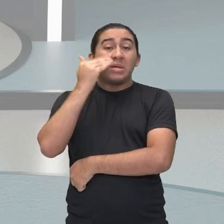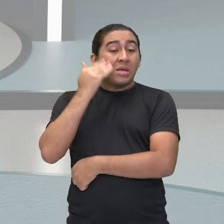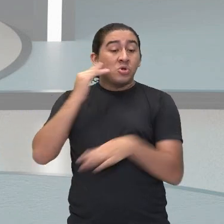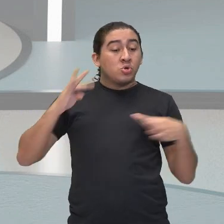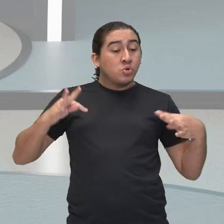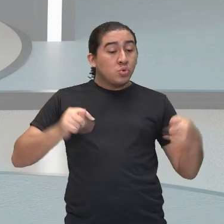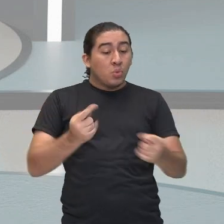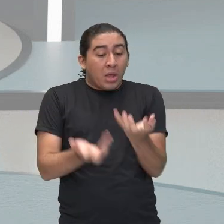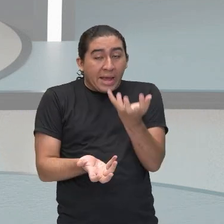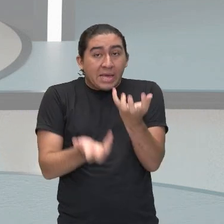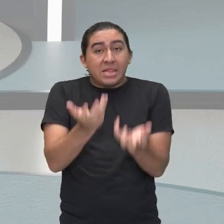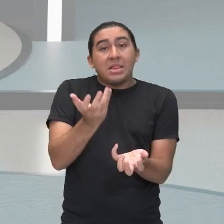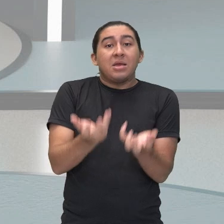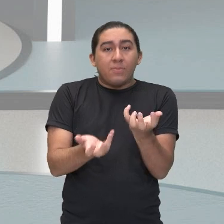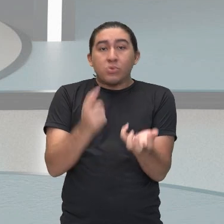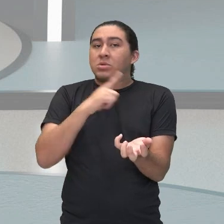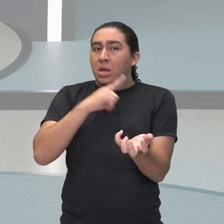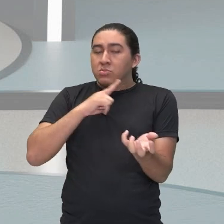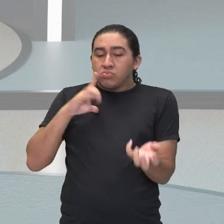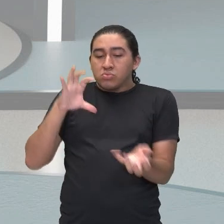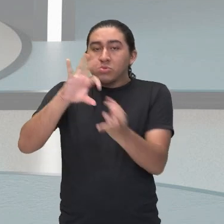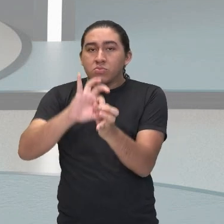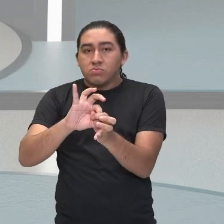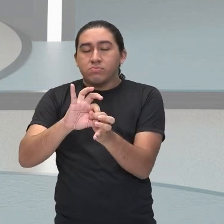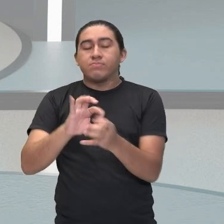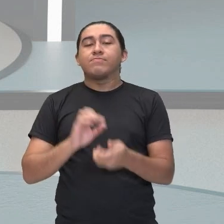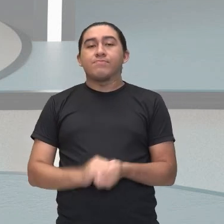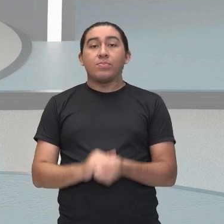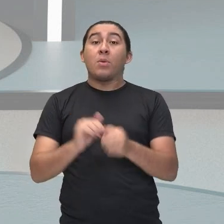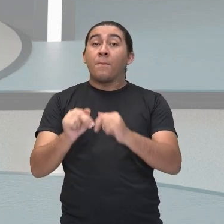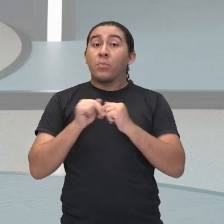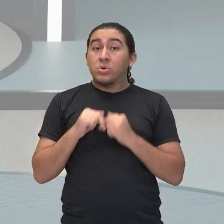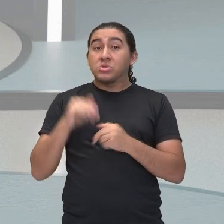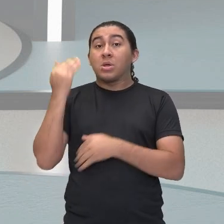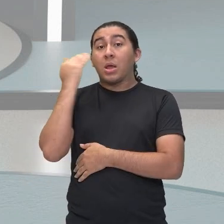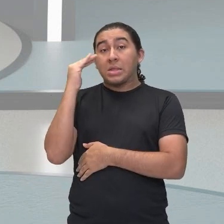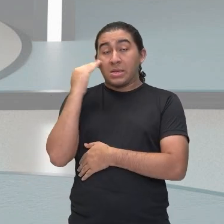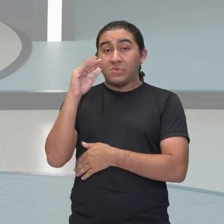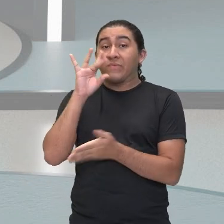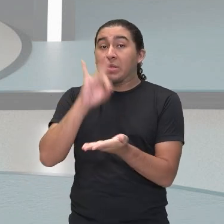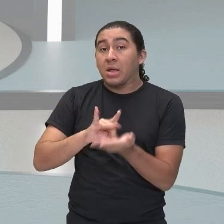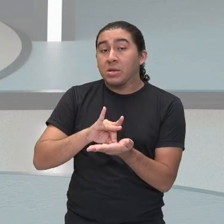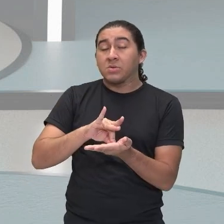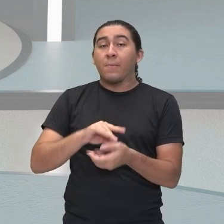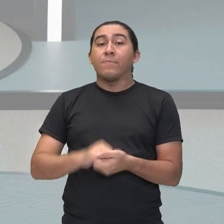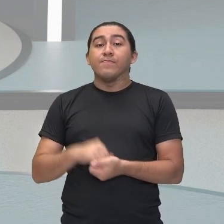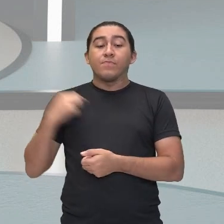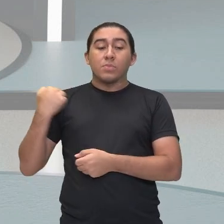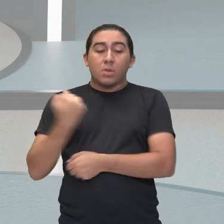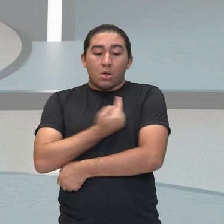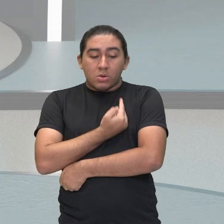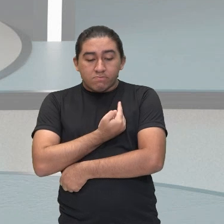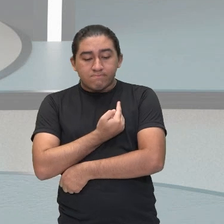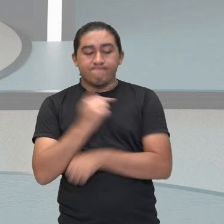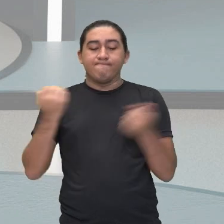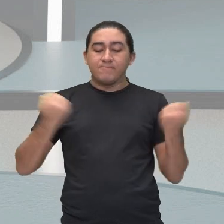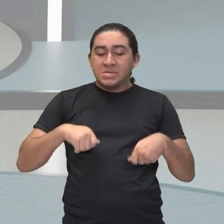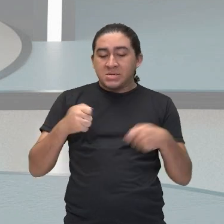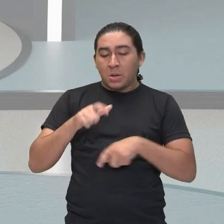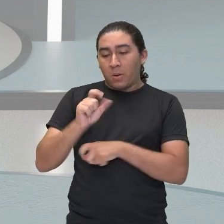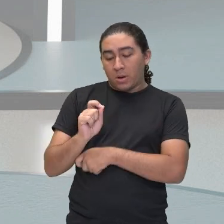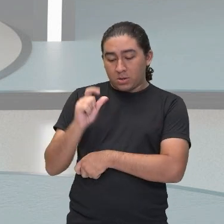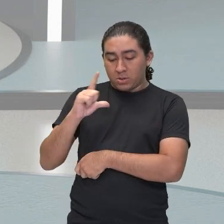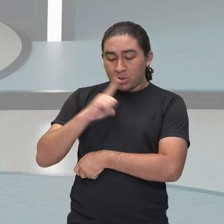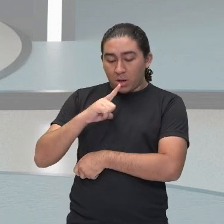está conectado. Dessa forma, é entendendo que, ao mesmo tempo em que eu preciso